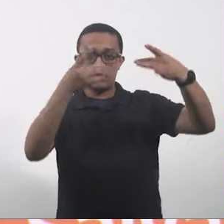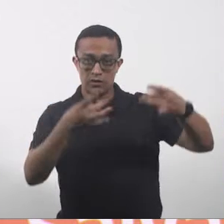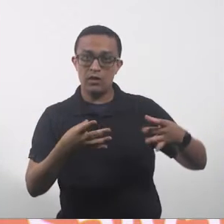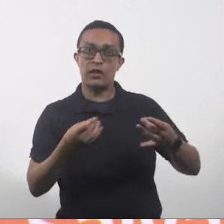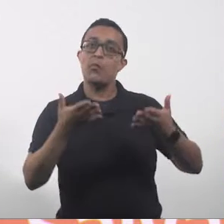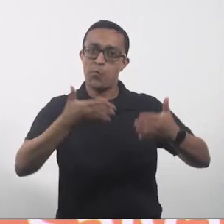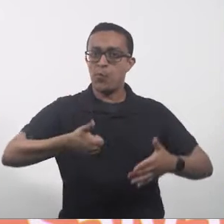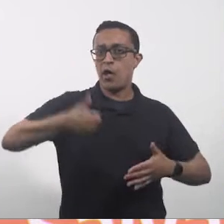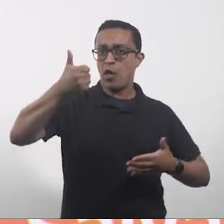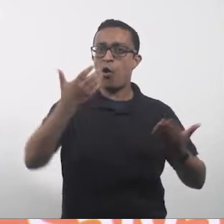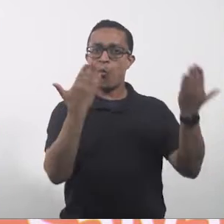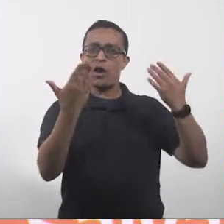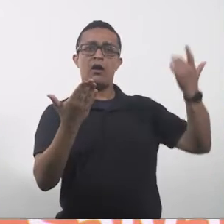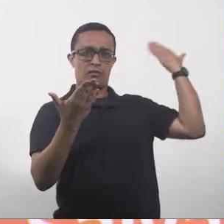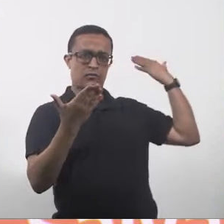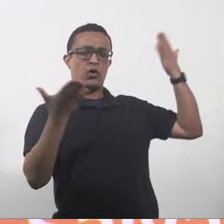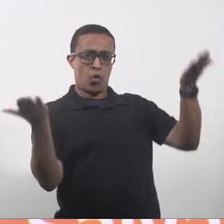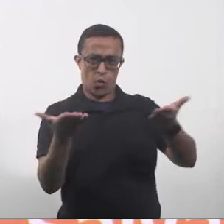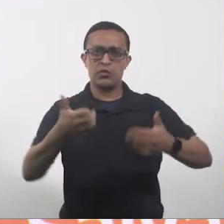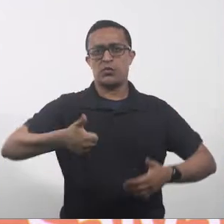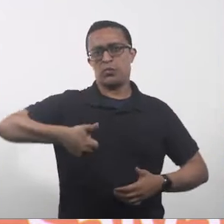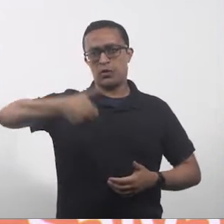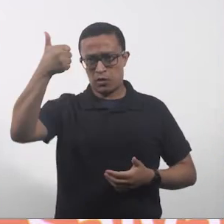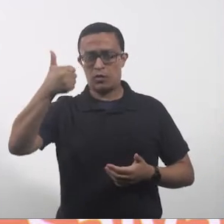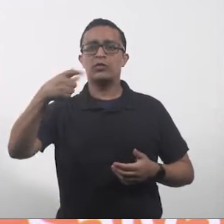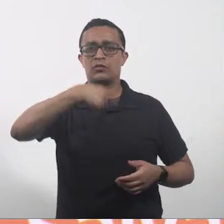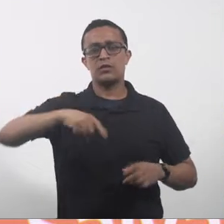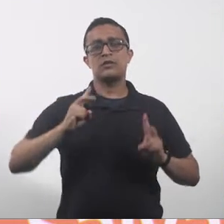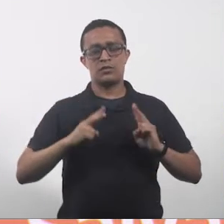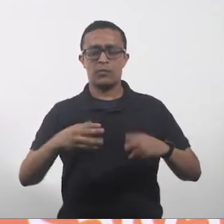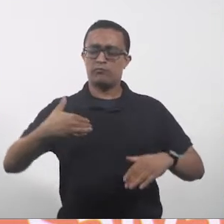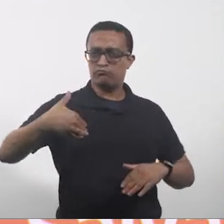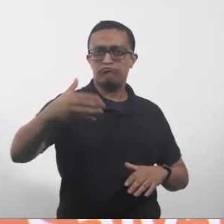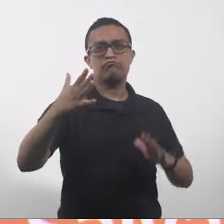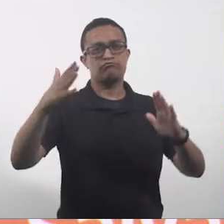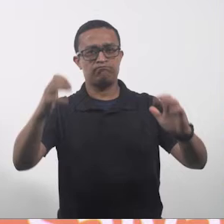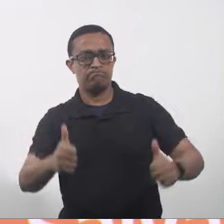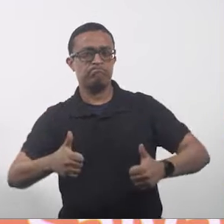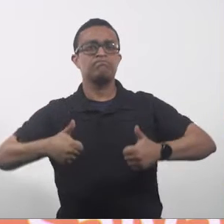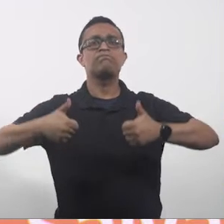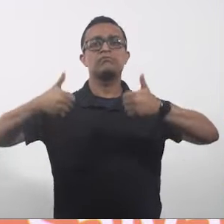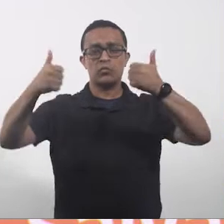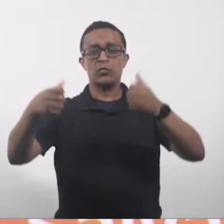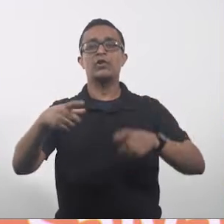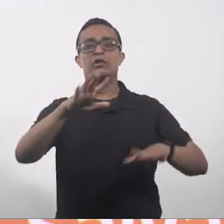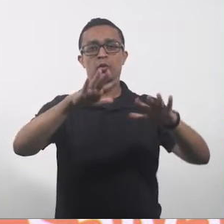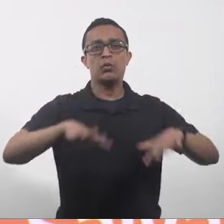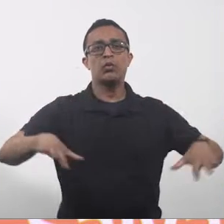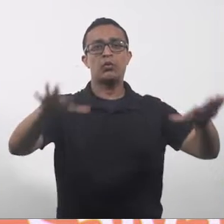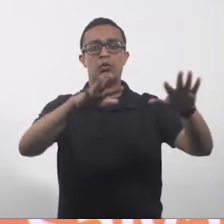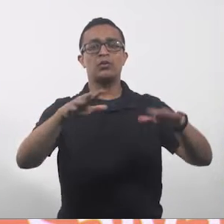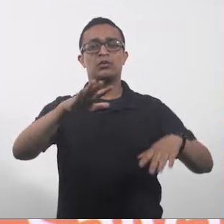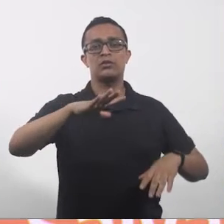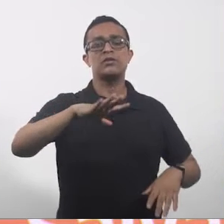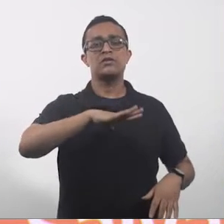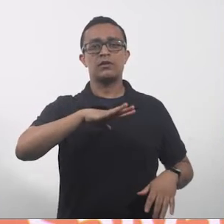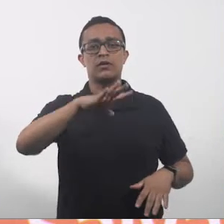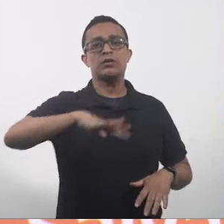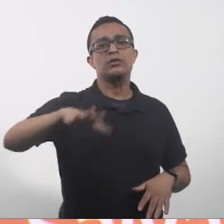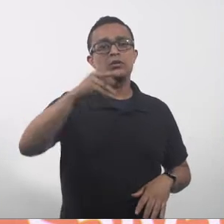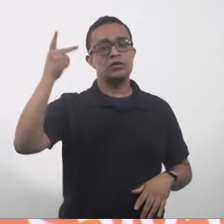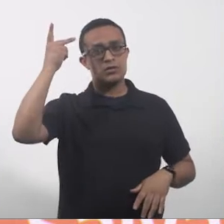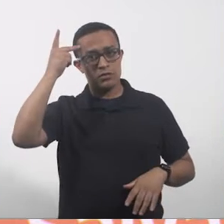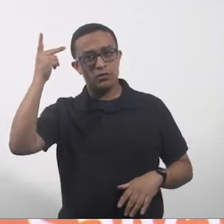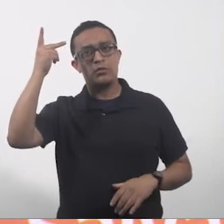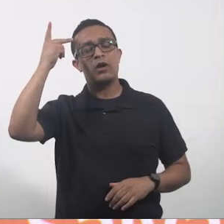tempo atrás e caminhando para ter dados ainda cada vez melhores nos próximos dias, muito disso porque a população de São Paulo